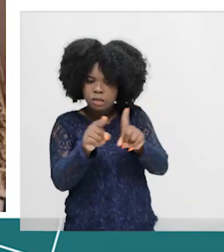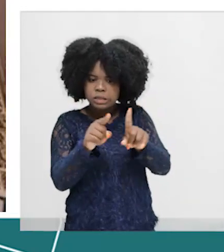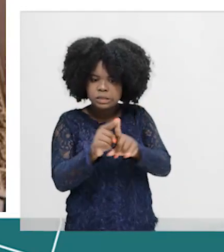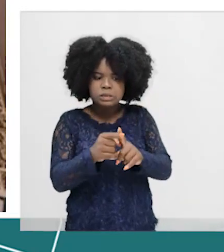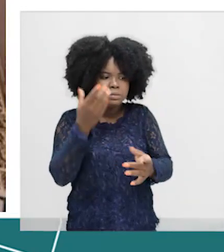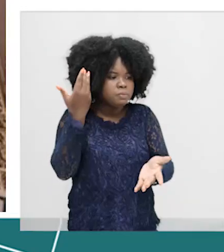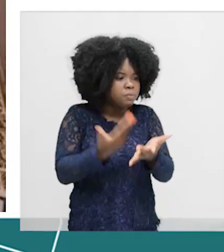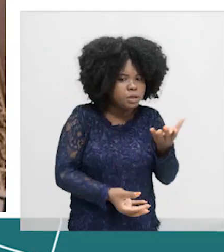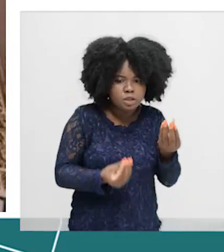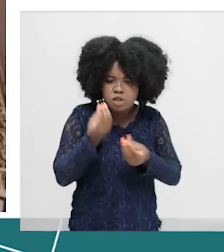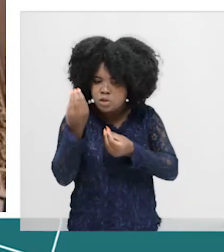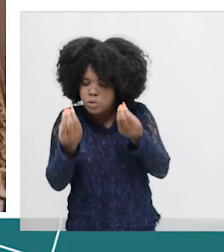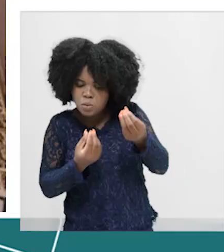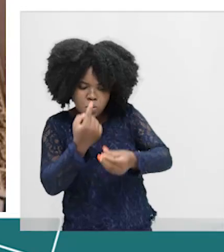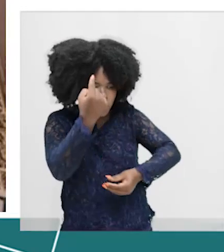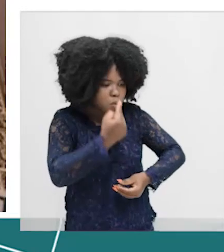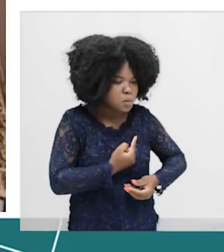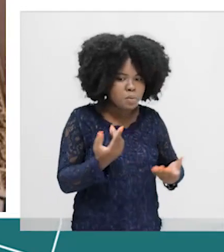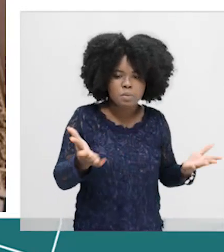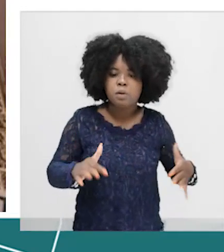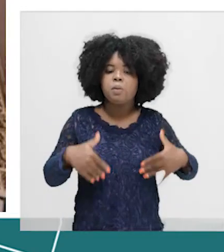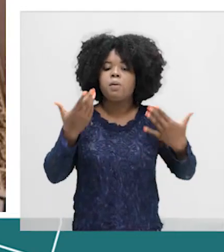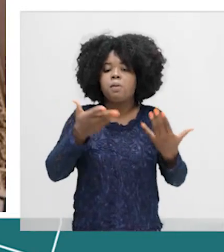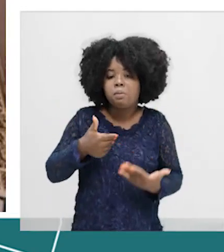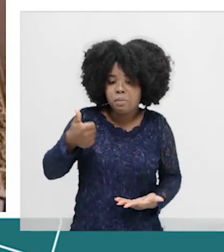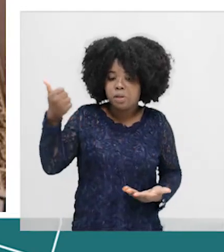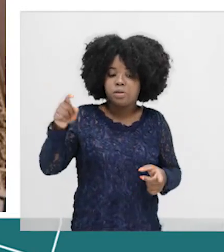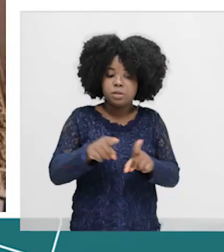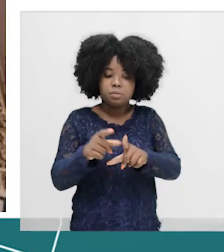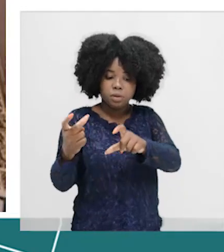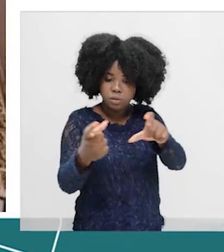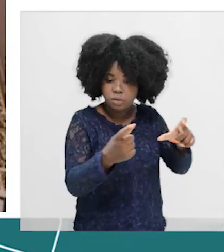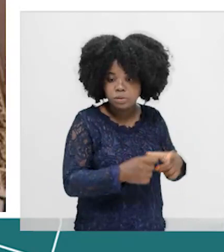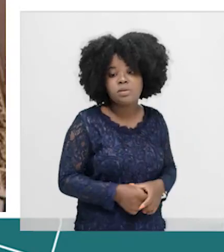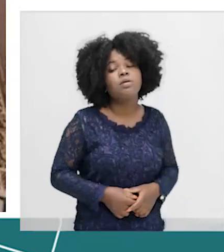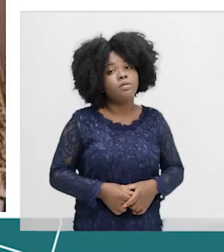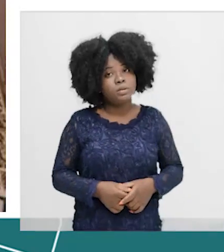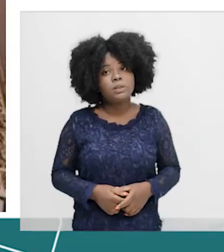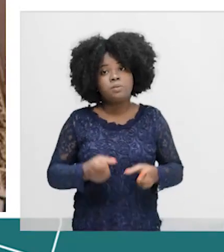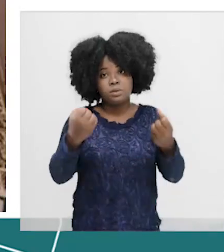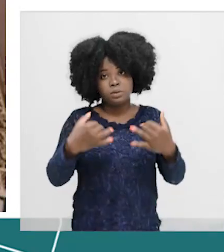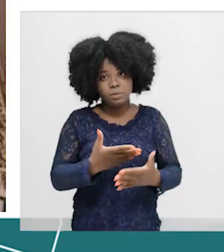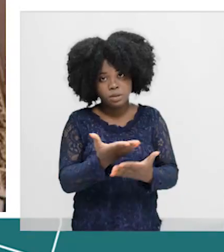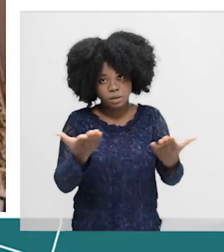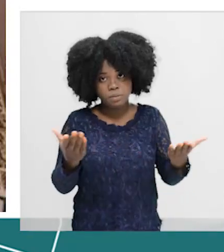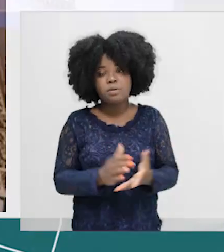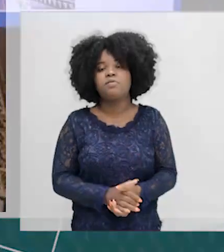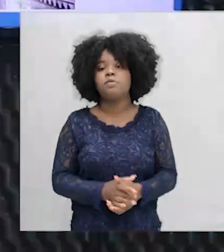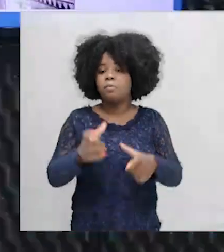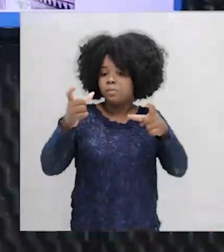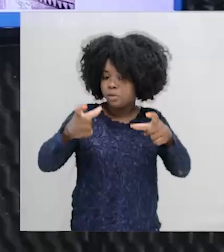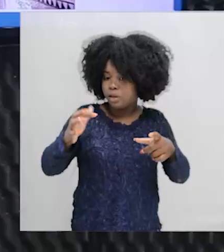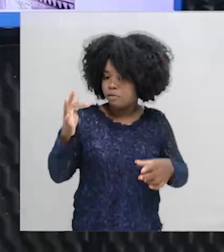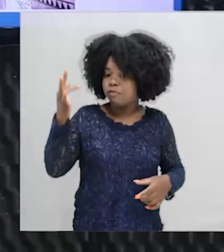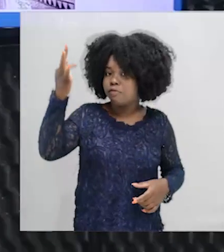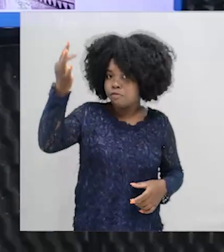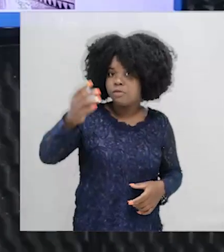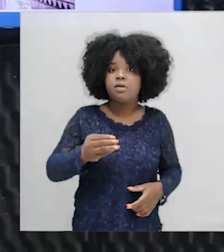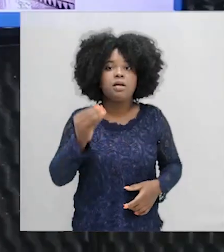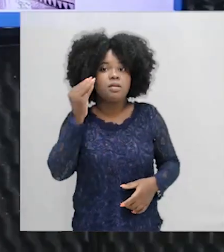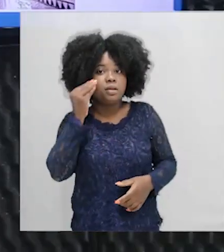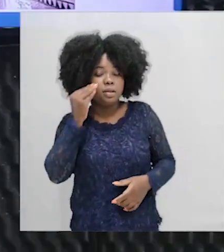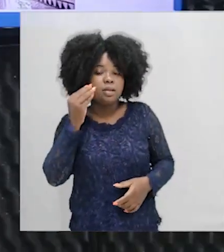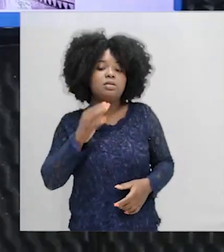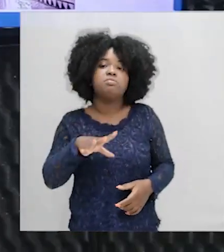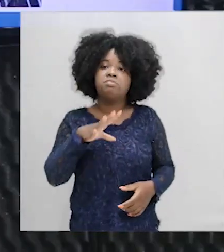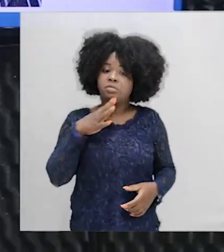perde na quantidade de imagens e no próprio local. Né? Vou ser sincero, um dos meus locais futuros a tentar chegar à ideia de conhecer, porque